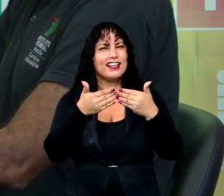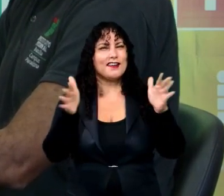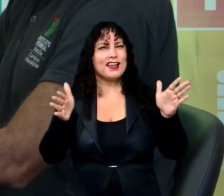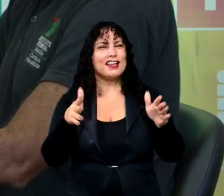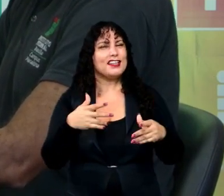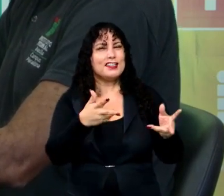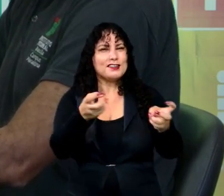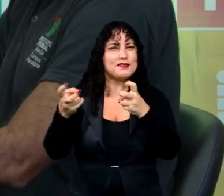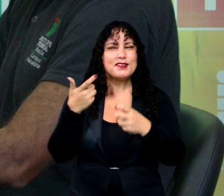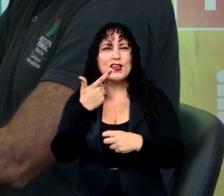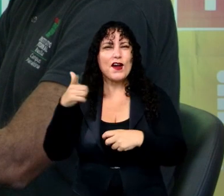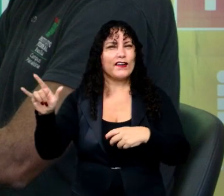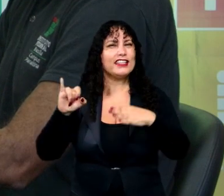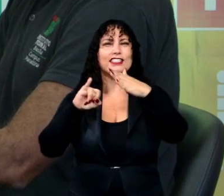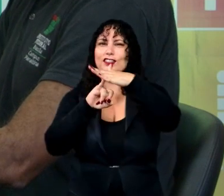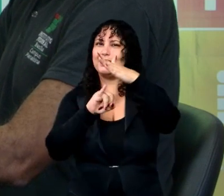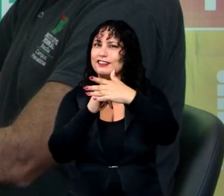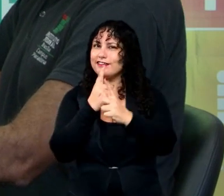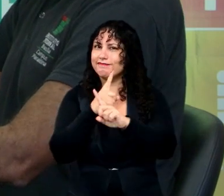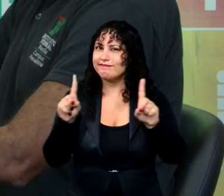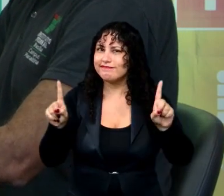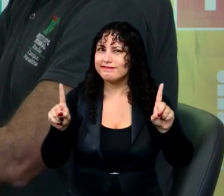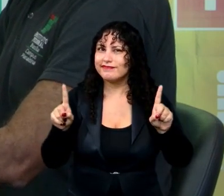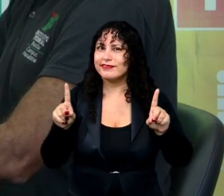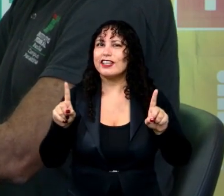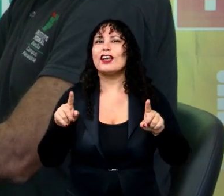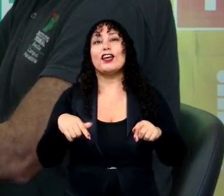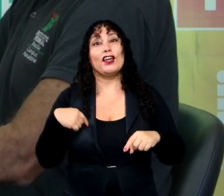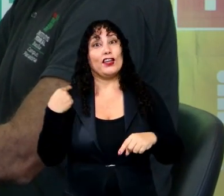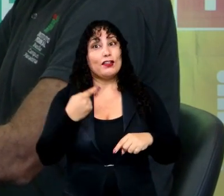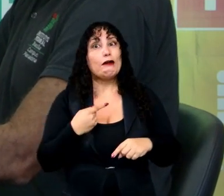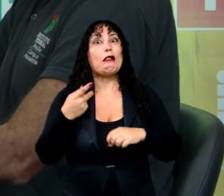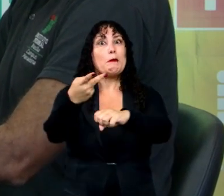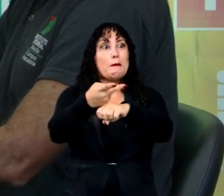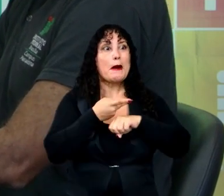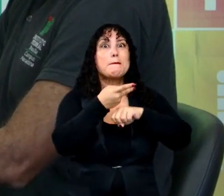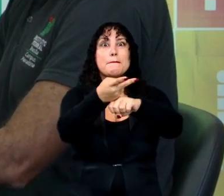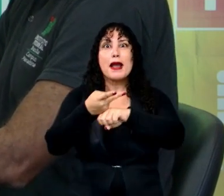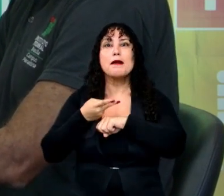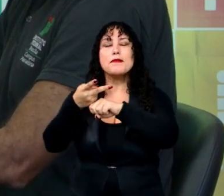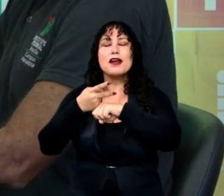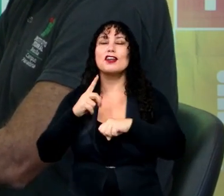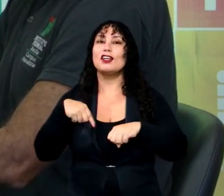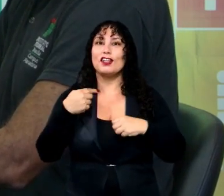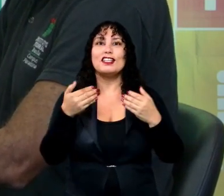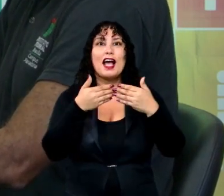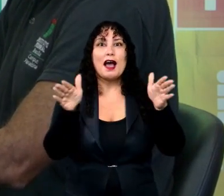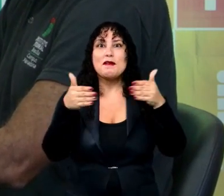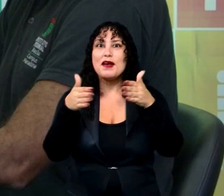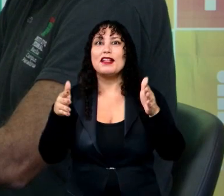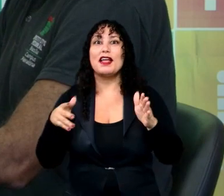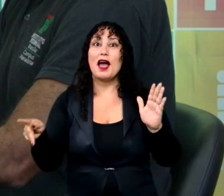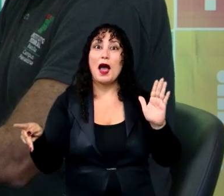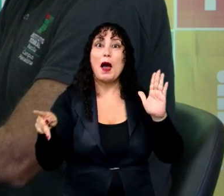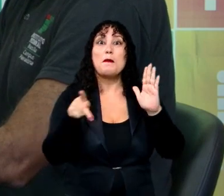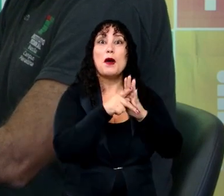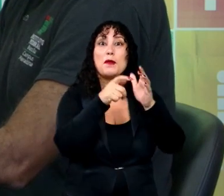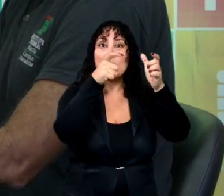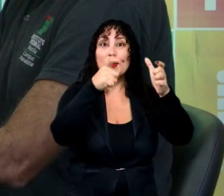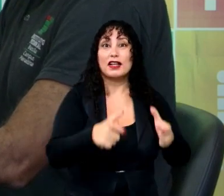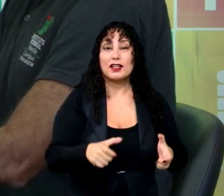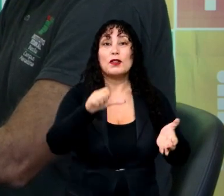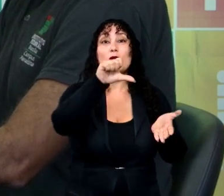muito fácil em outras instituições acaba que nós somos muito demandados já que a gente tem essa abertura a todo momento e e a própria localização do